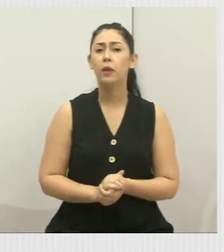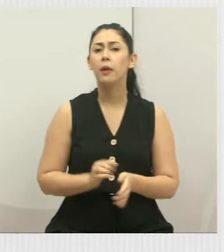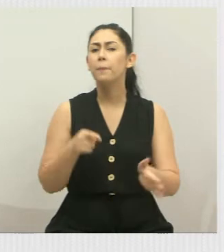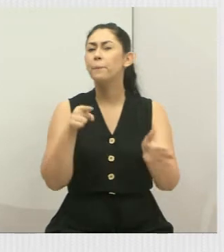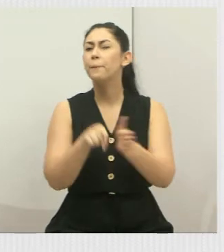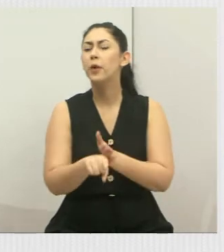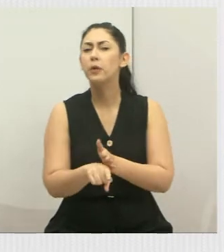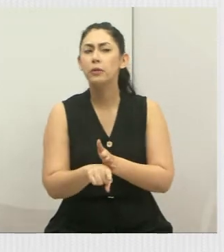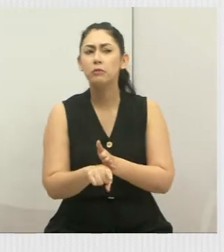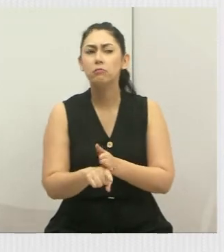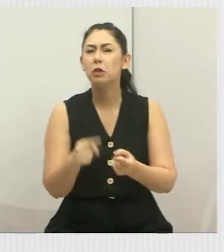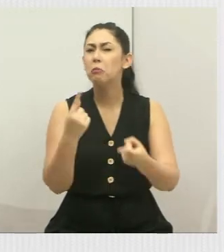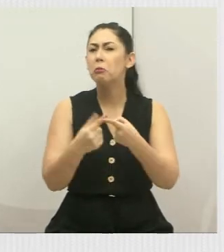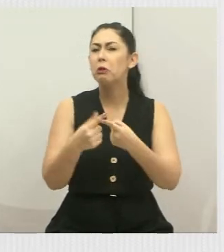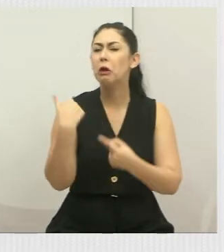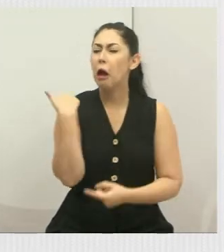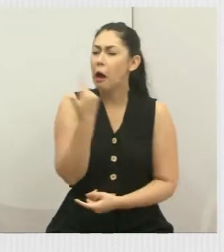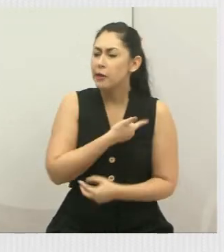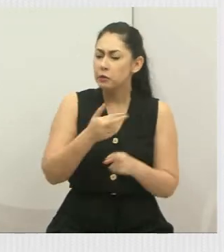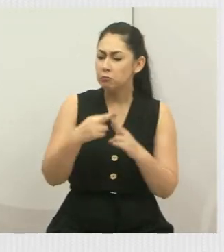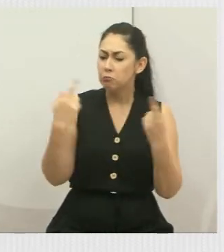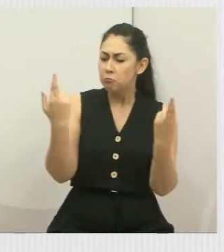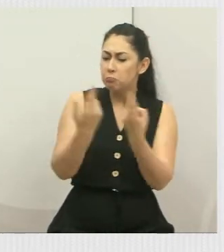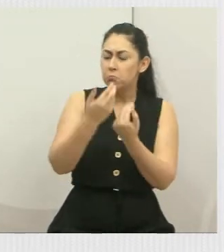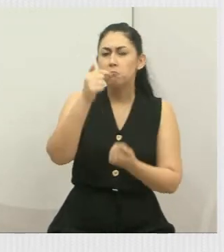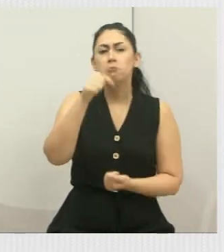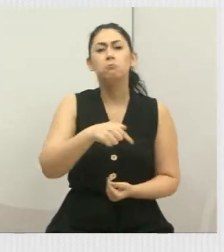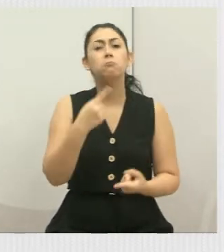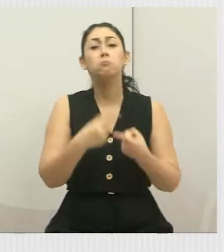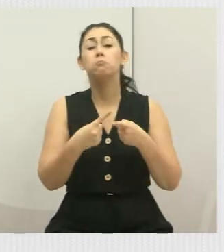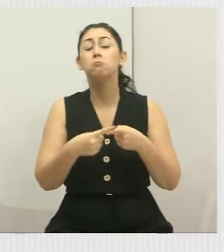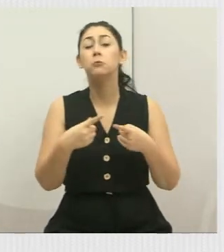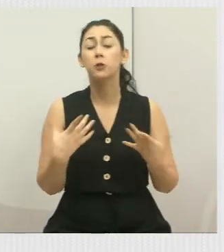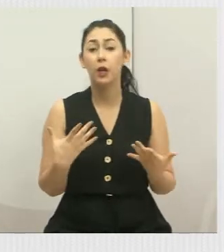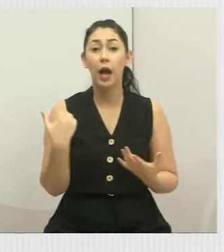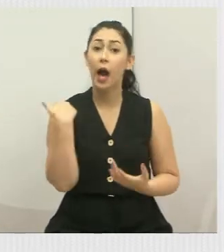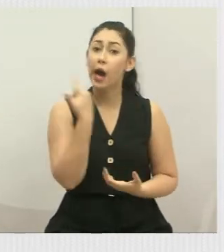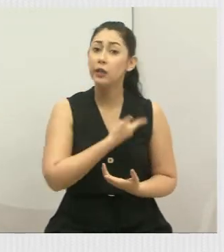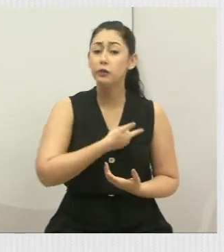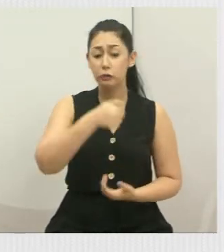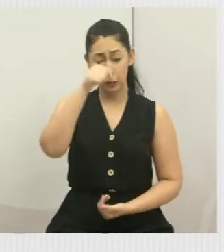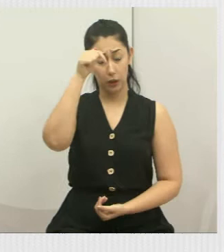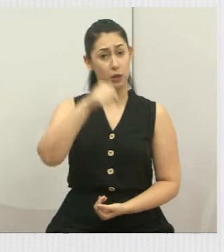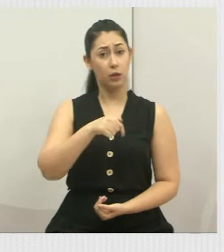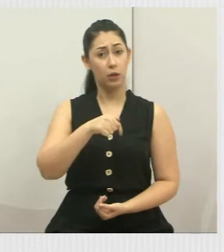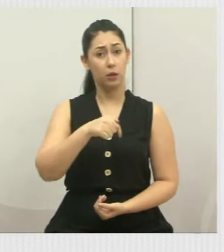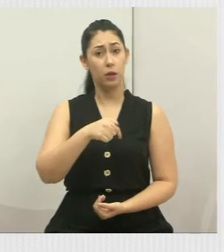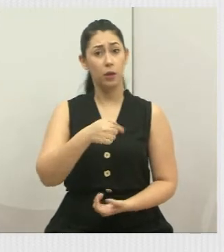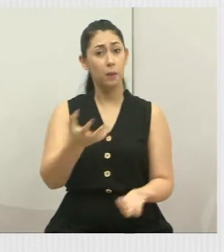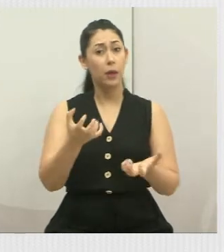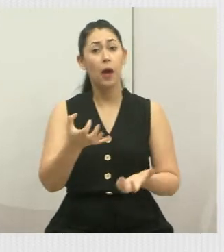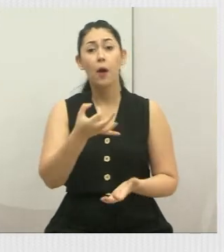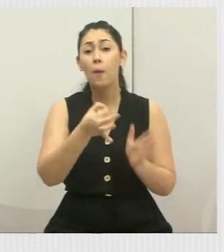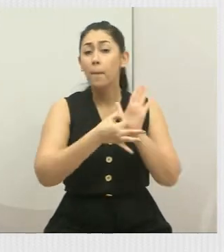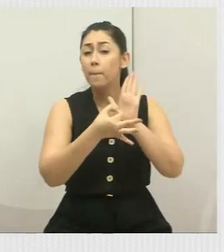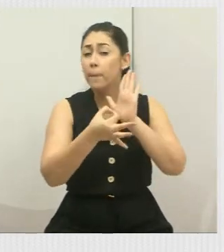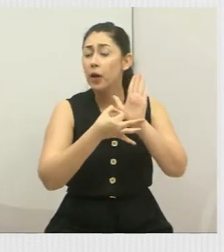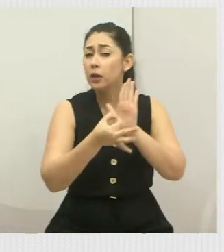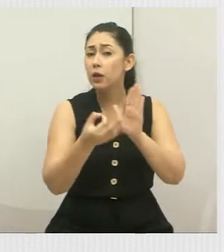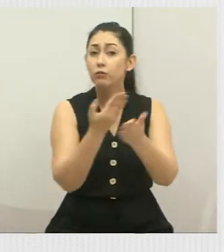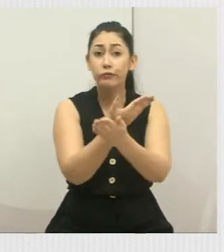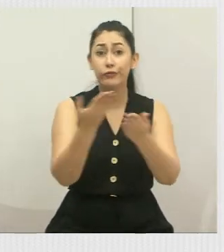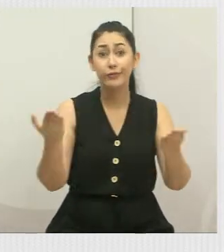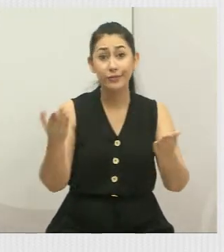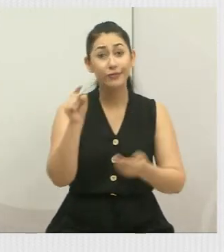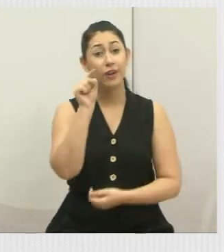estamos aqui? Querido, nós estamos aqui para ouvir e sentir a população. Ouvir e sentir você que